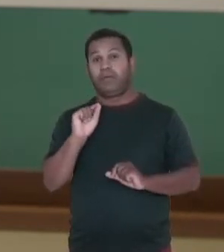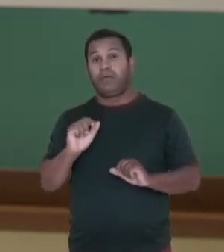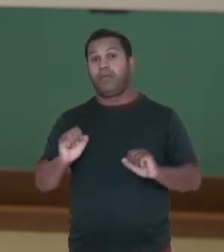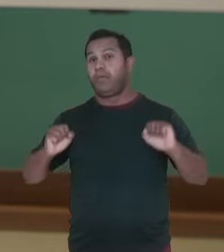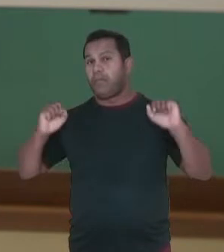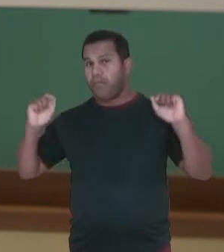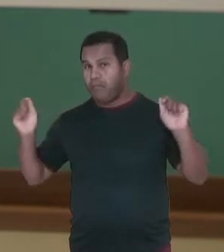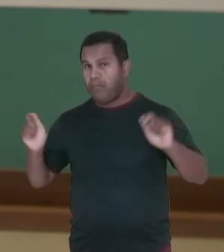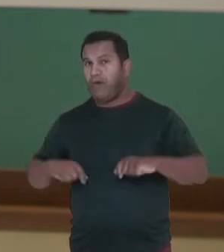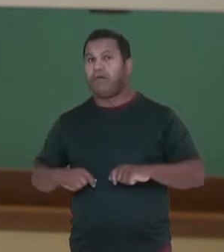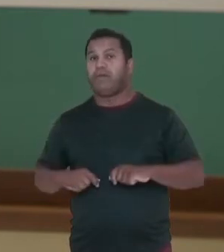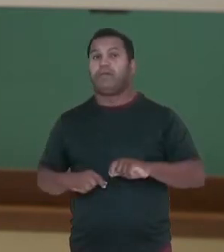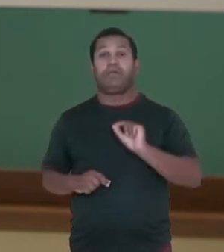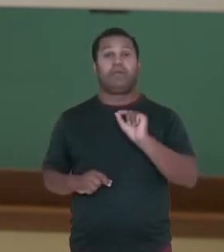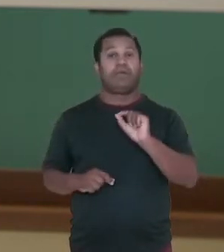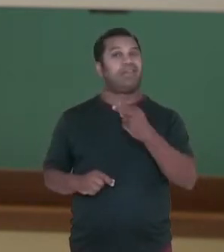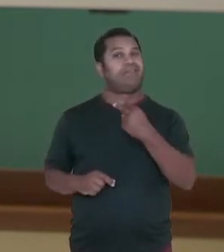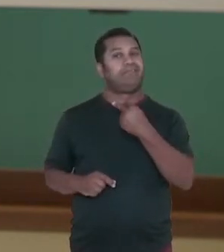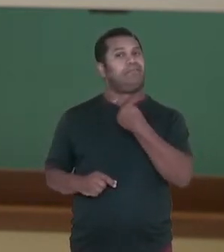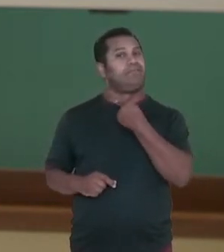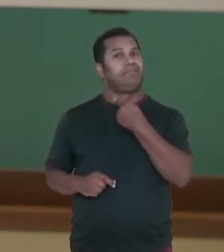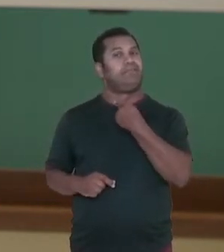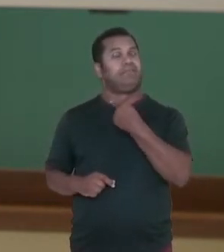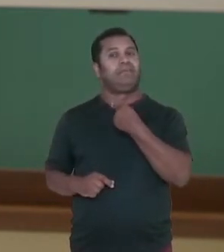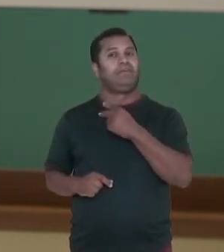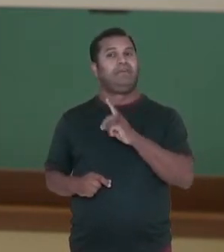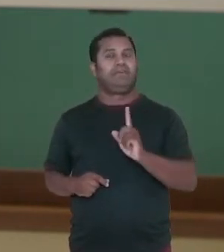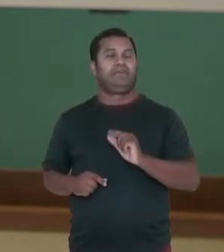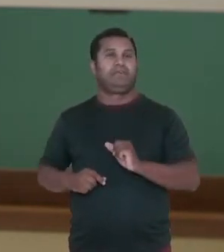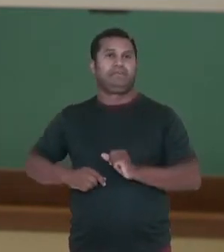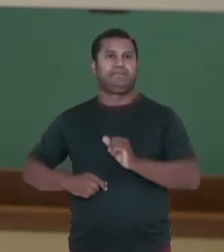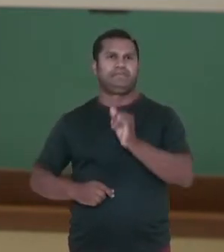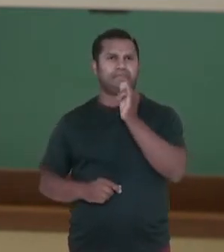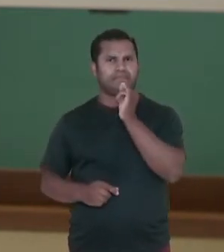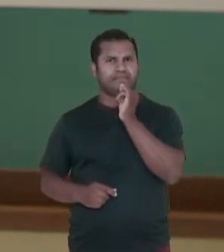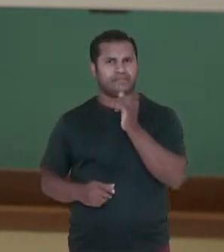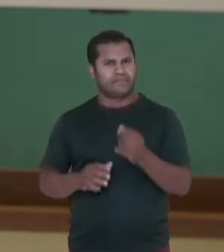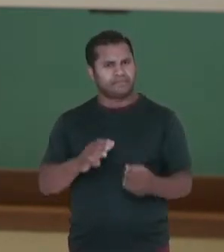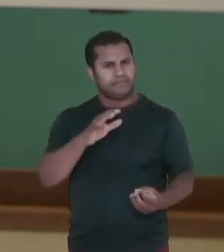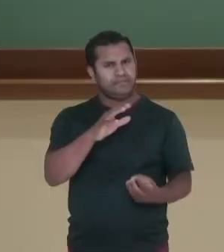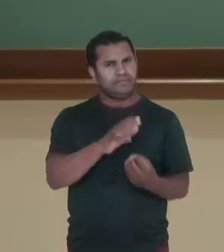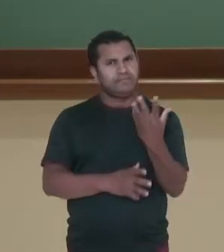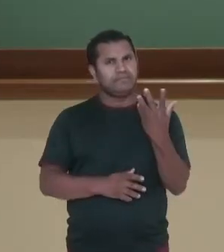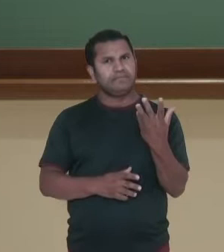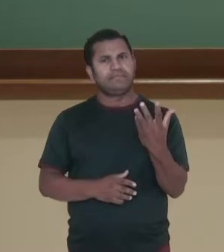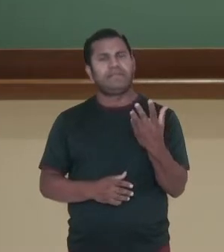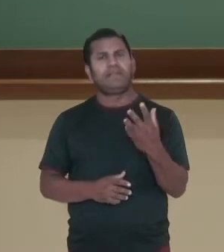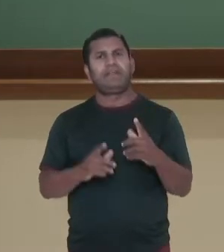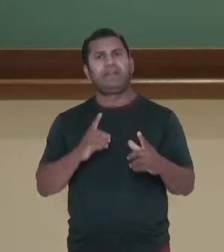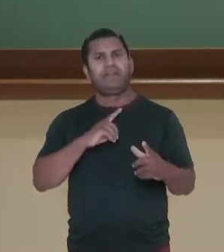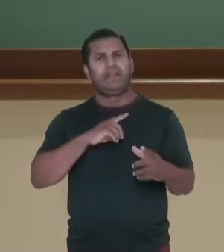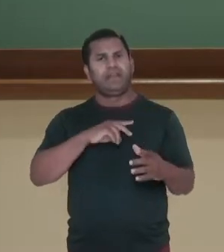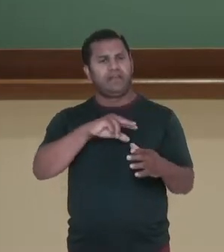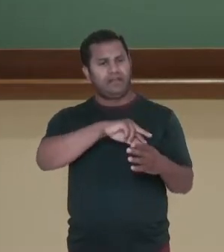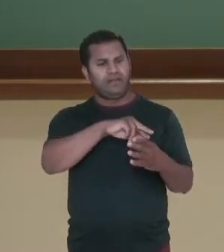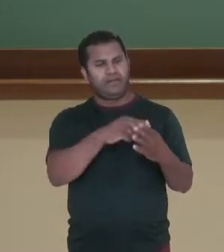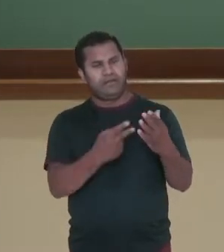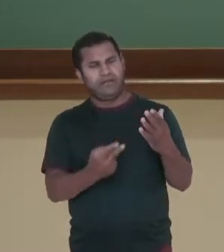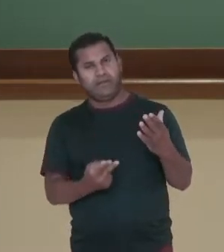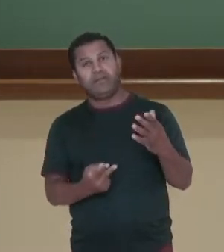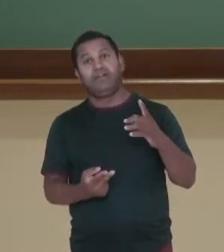que seria interessante eu produzir um indivíduo ideal? Eu quero que ele tenha determinadas